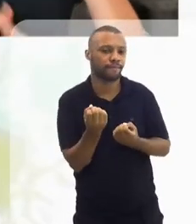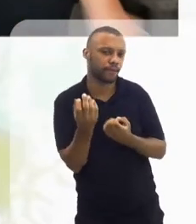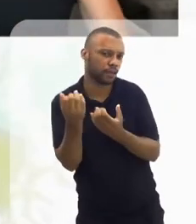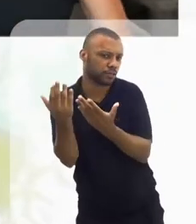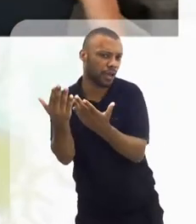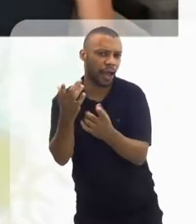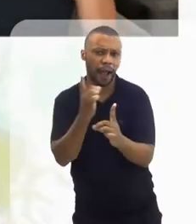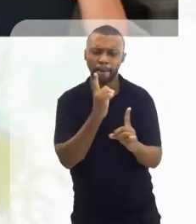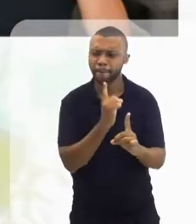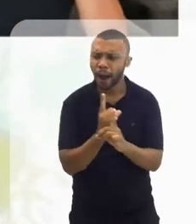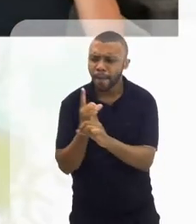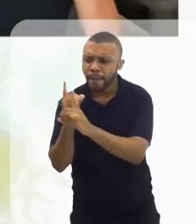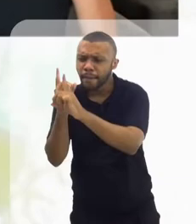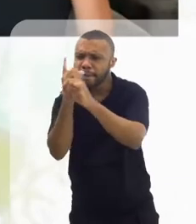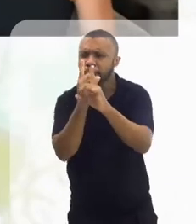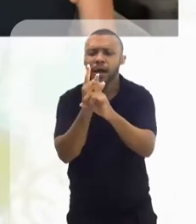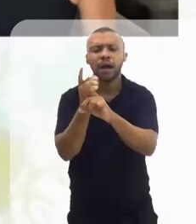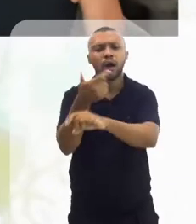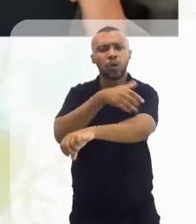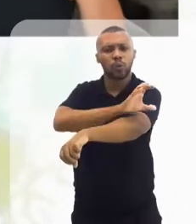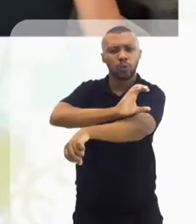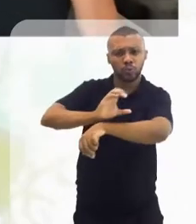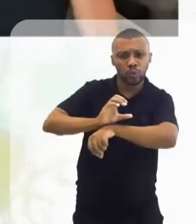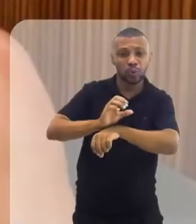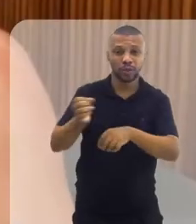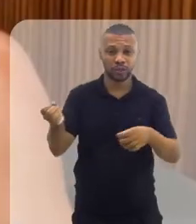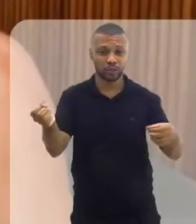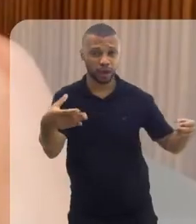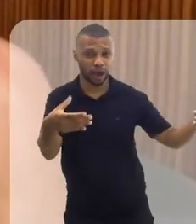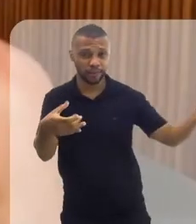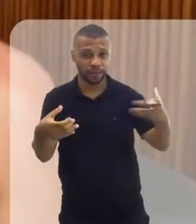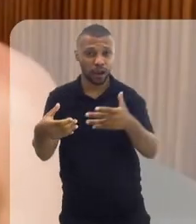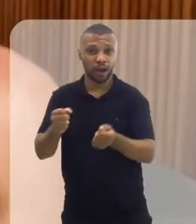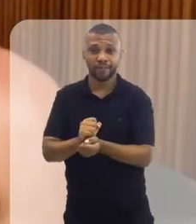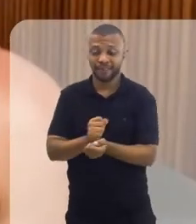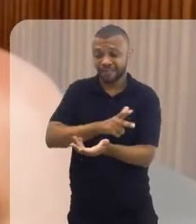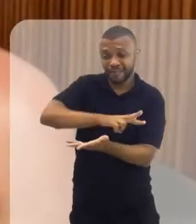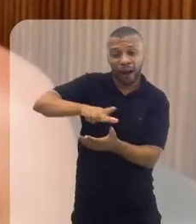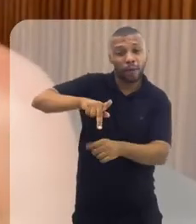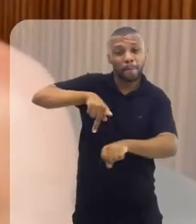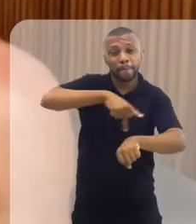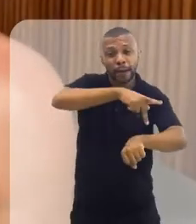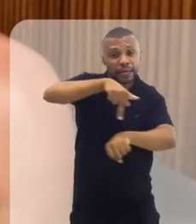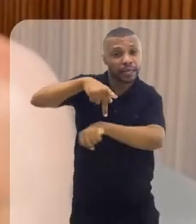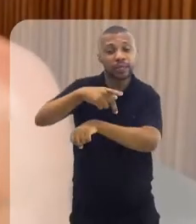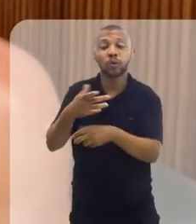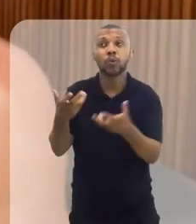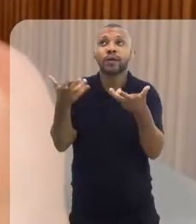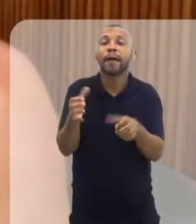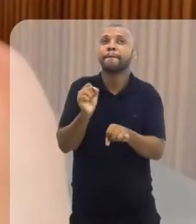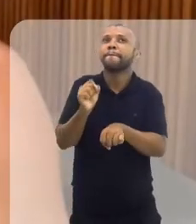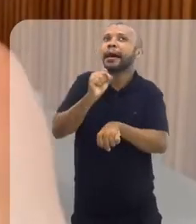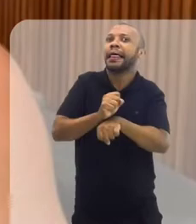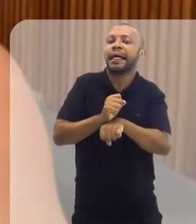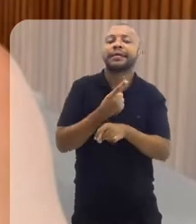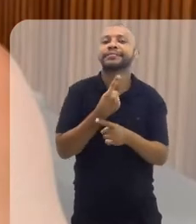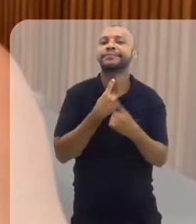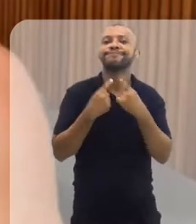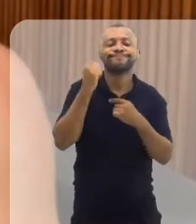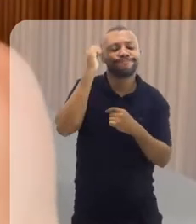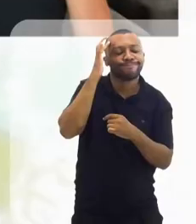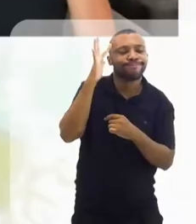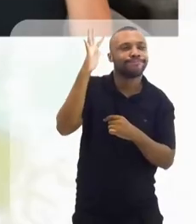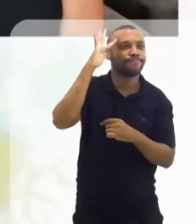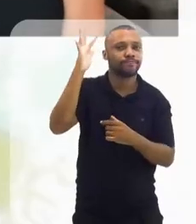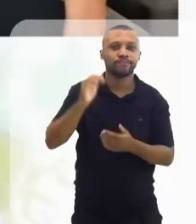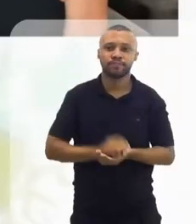descobrir culturas novas, países diferentes. Isso me motivava bastante. Eu não queria parar com esses desejos. E aí eu